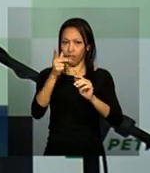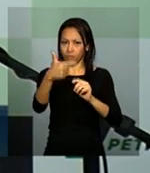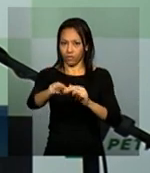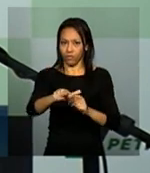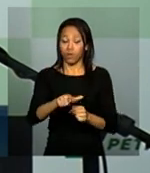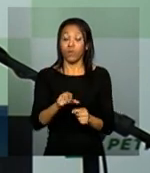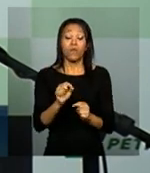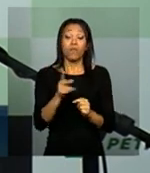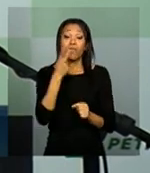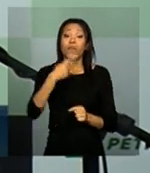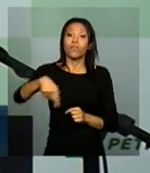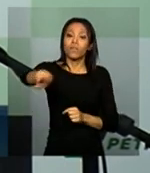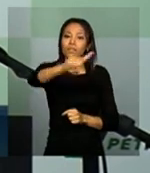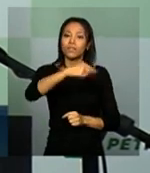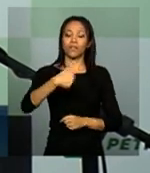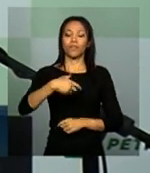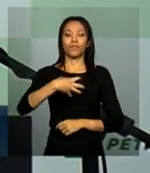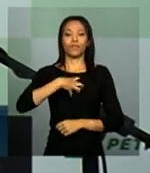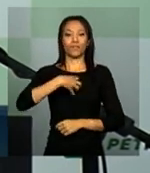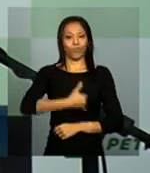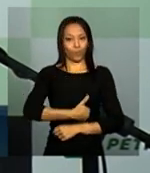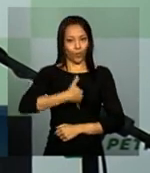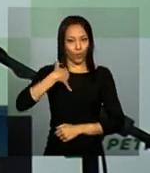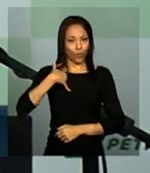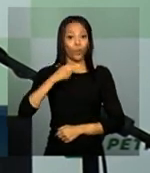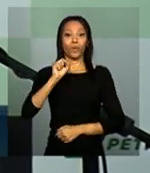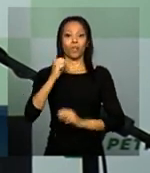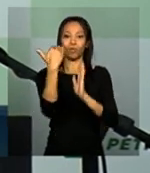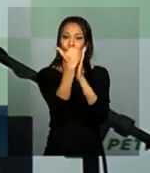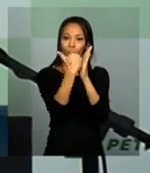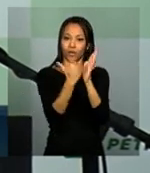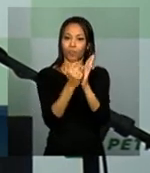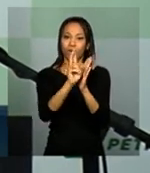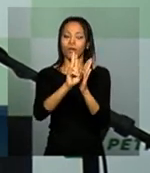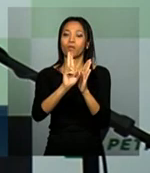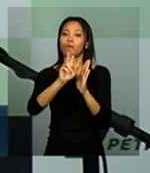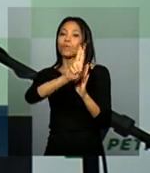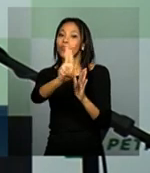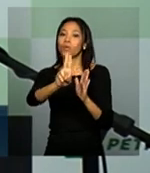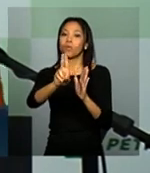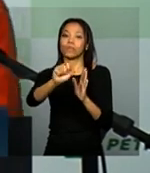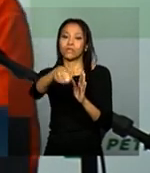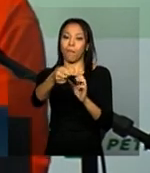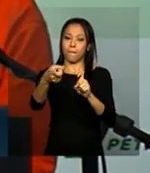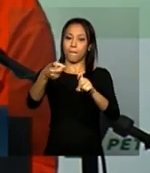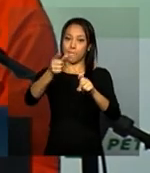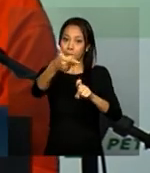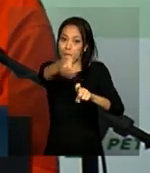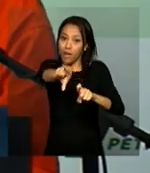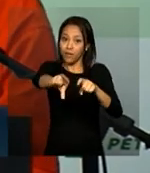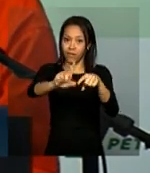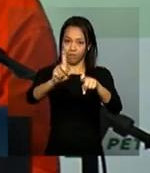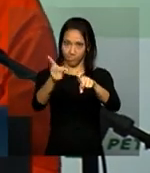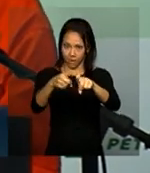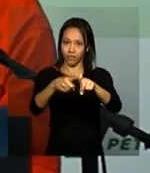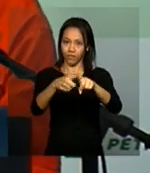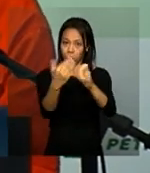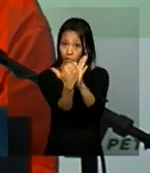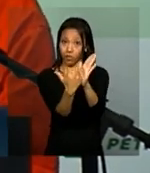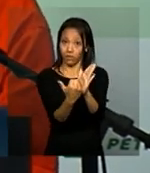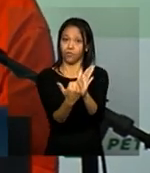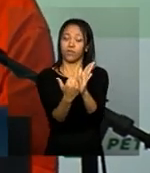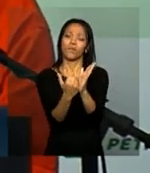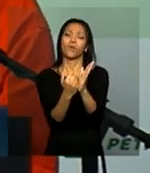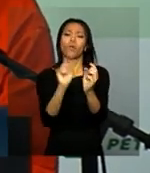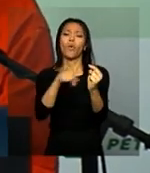vocês que eu tenho muito orgulho de um programa que chama Mais Médicos. Esse programa que chama Mais Médicos,